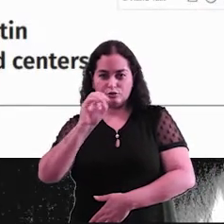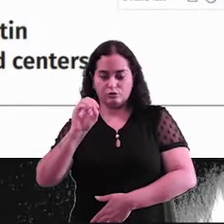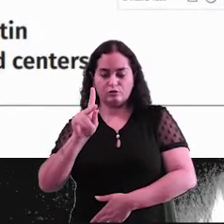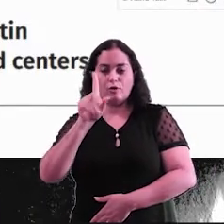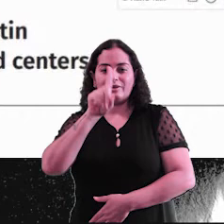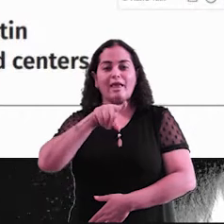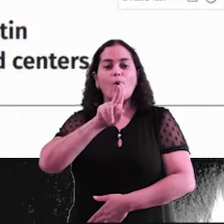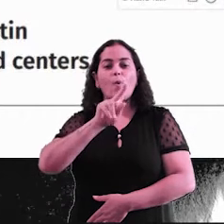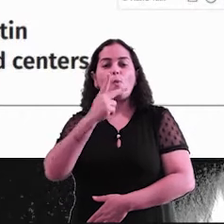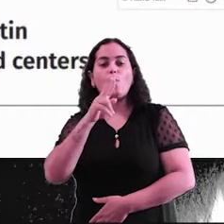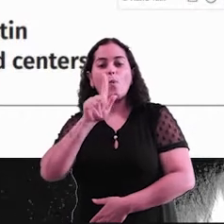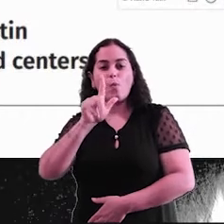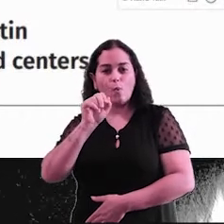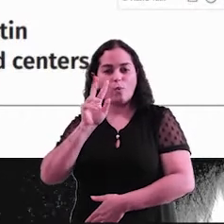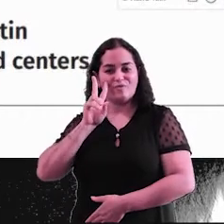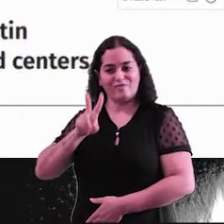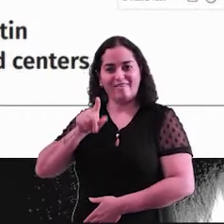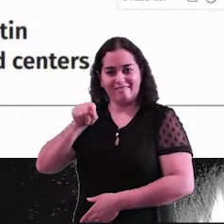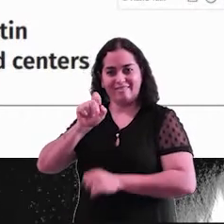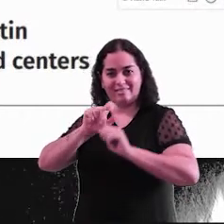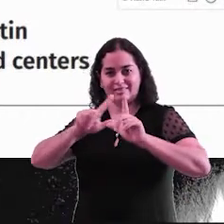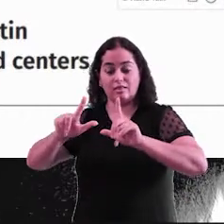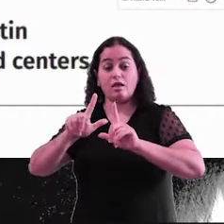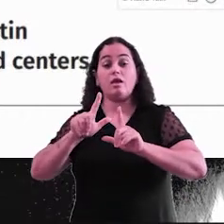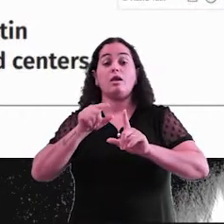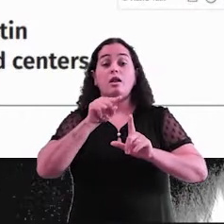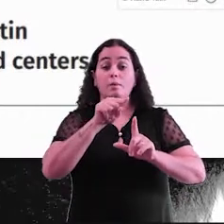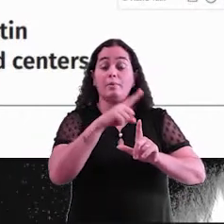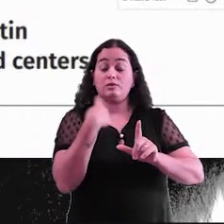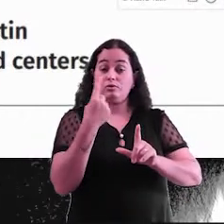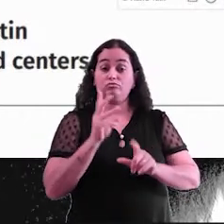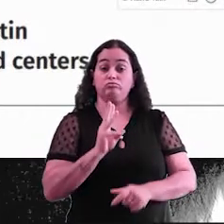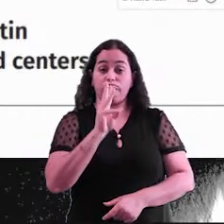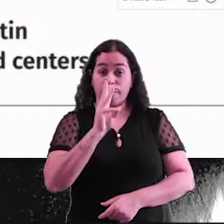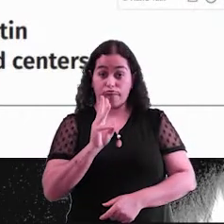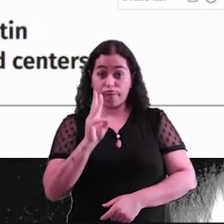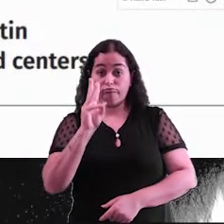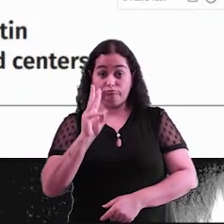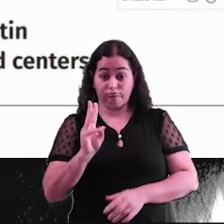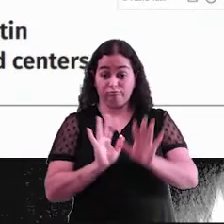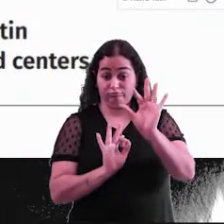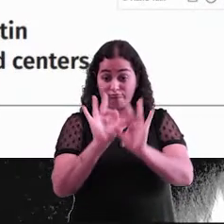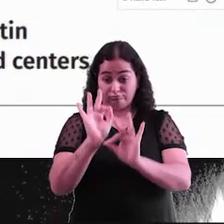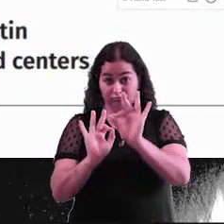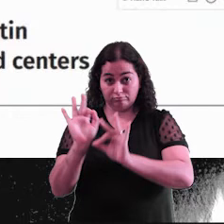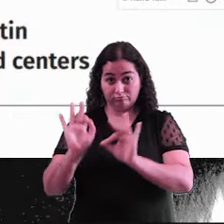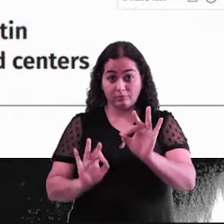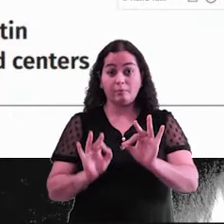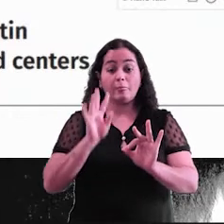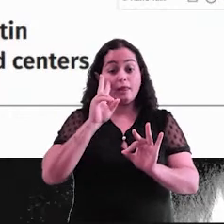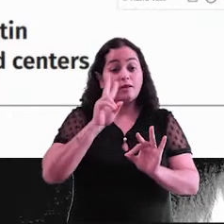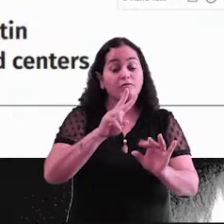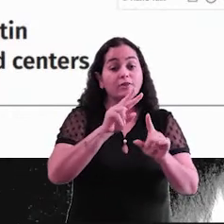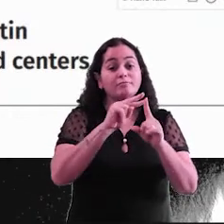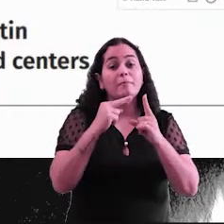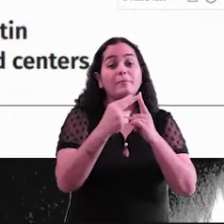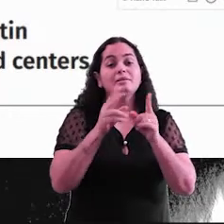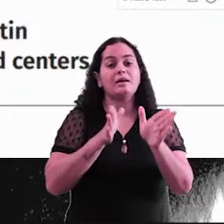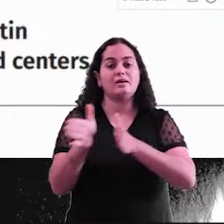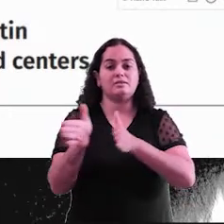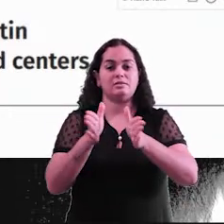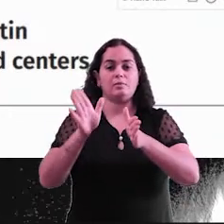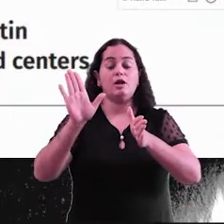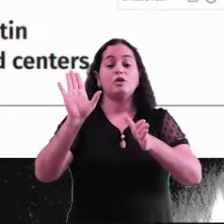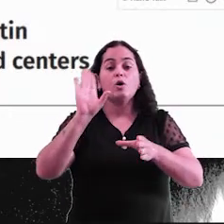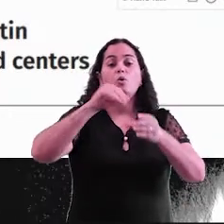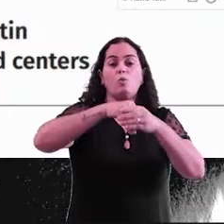uma perspectiva da acessibilidade. Então, a gente incluiu no nosso website algumas estratégias e ferramentas que